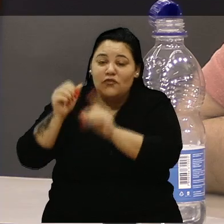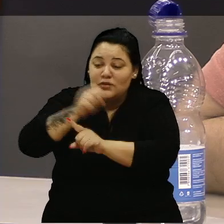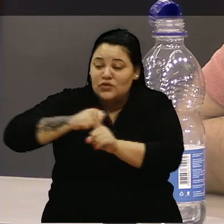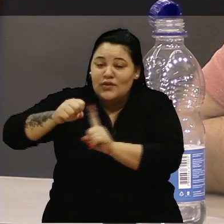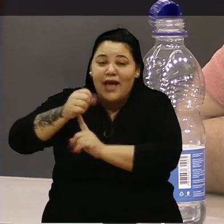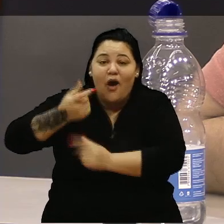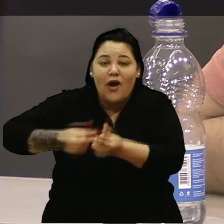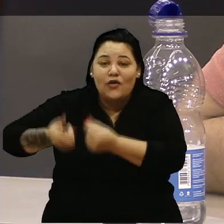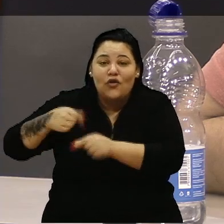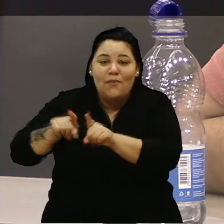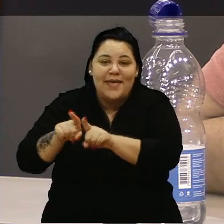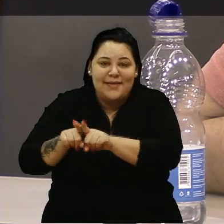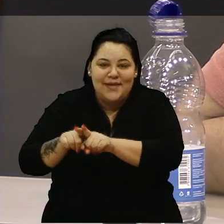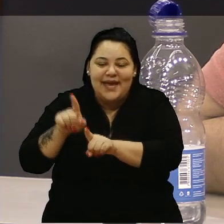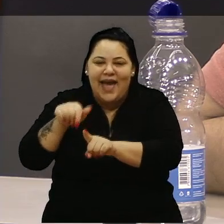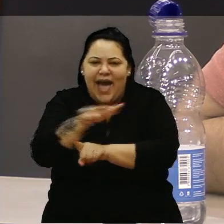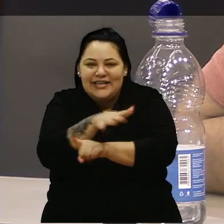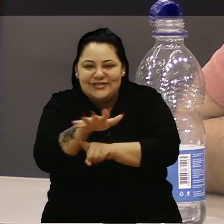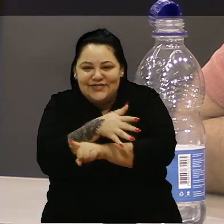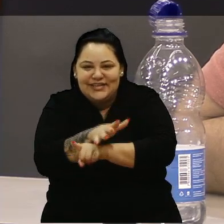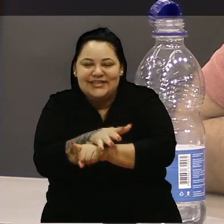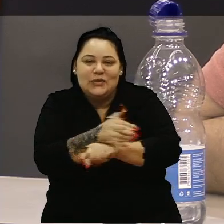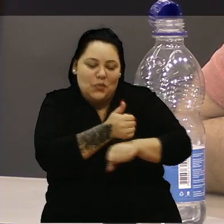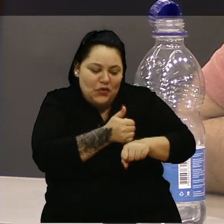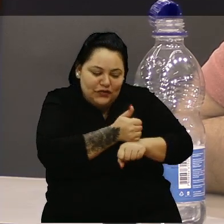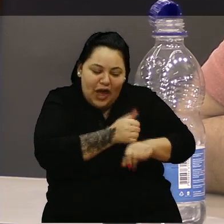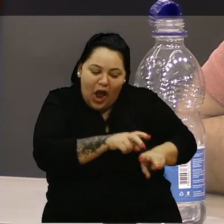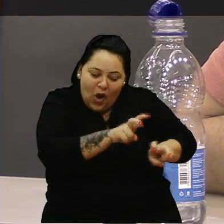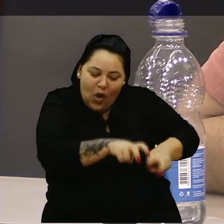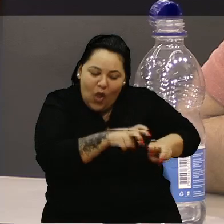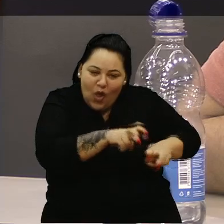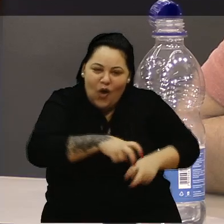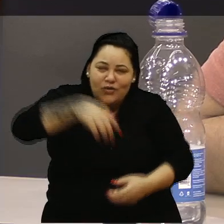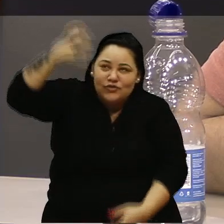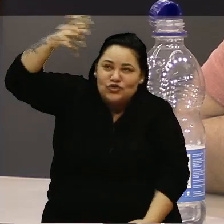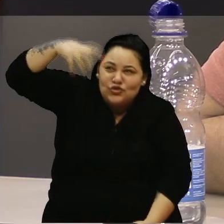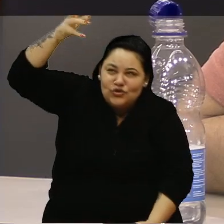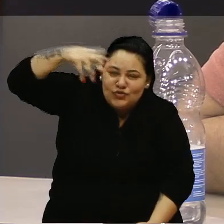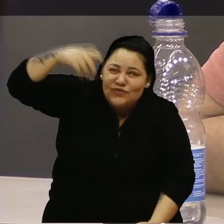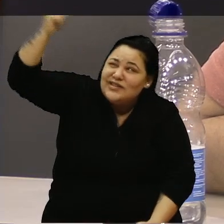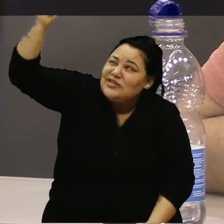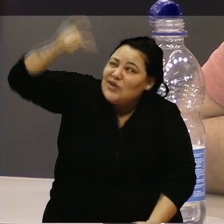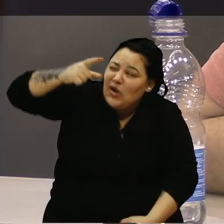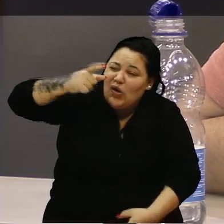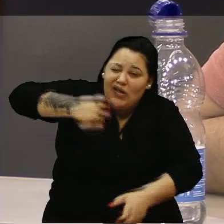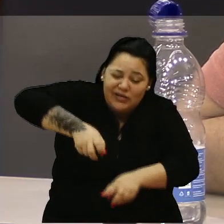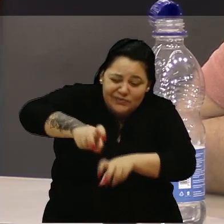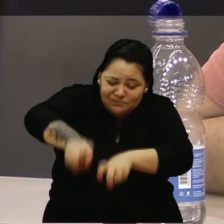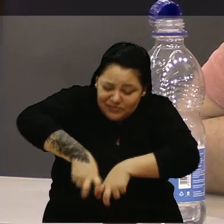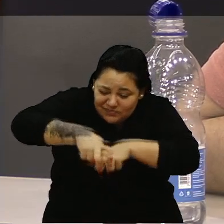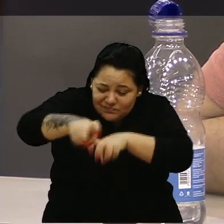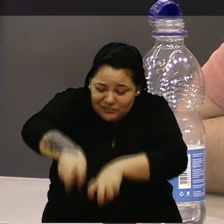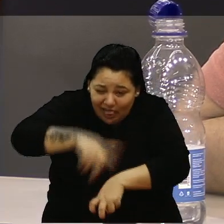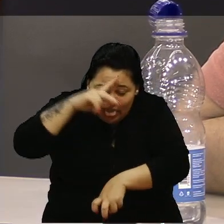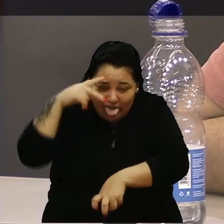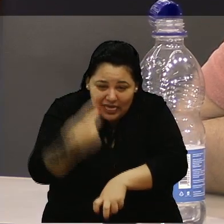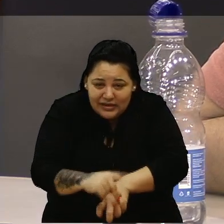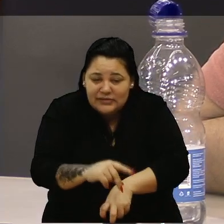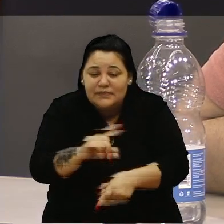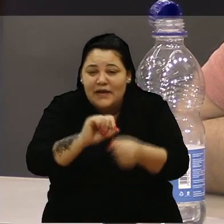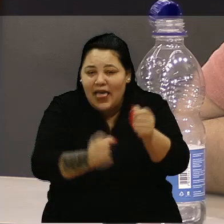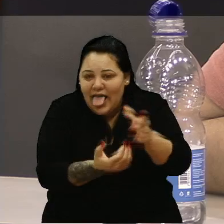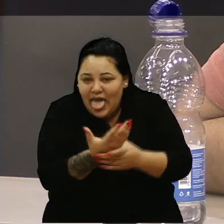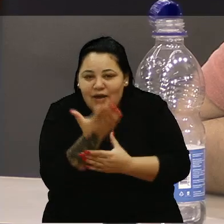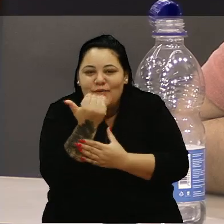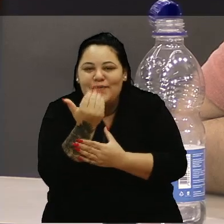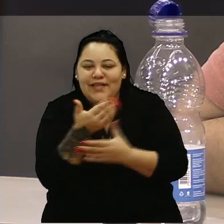Muitas vezes, os nossos colonos que ficam debaixo da chuva, do sol, para produzir os nossos alimentos e agora estão